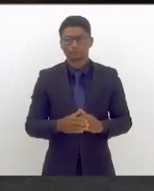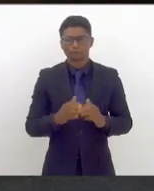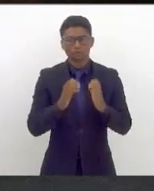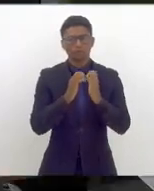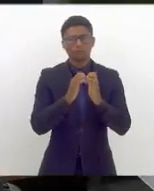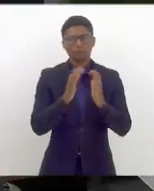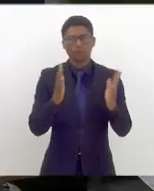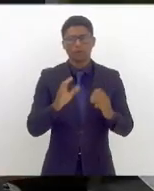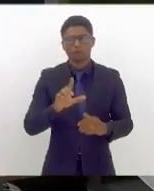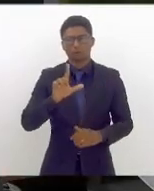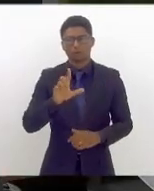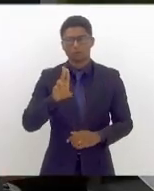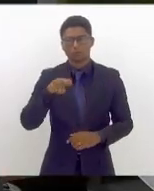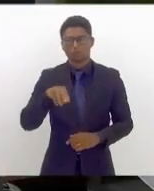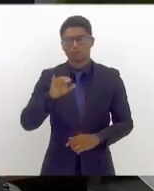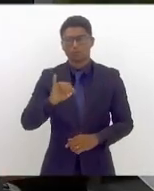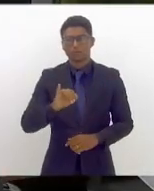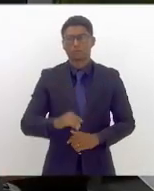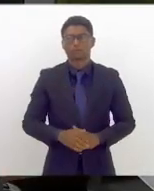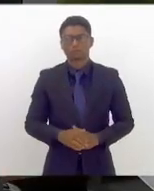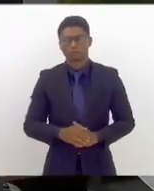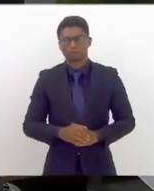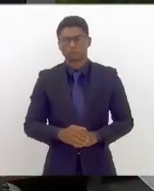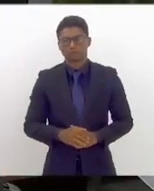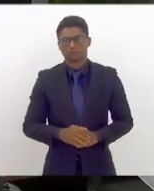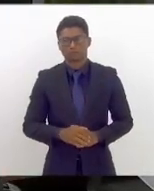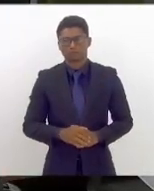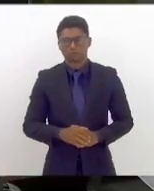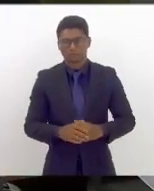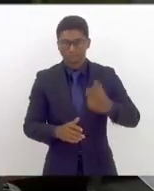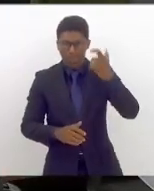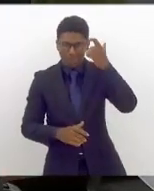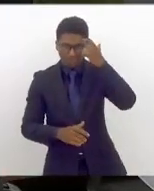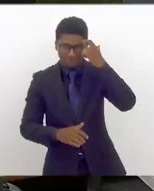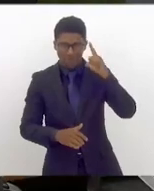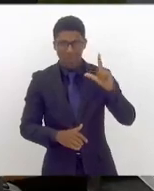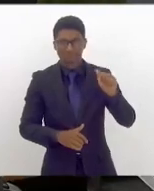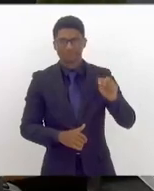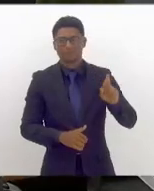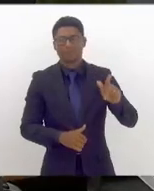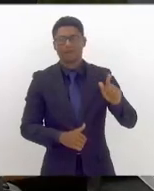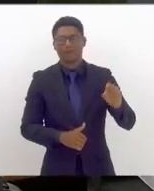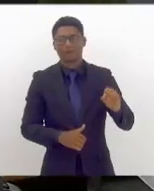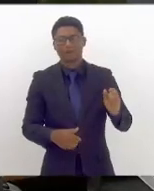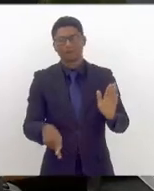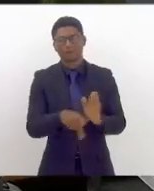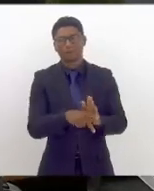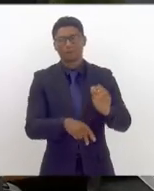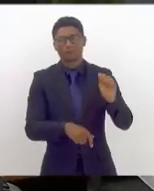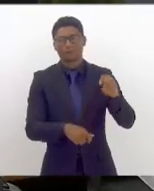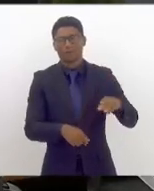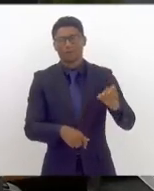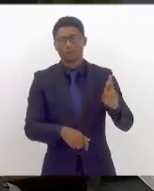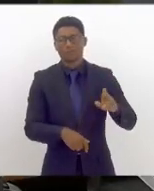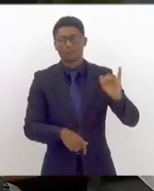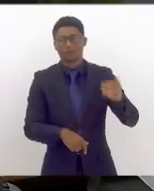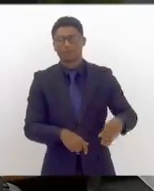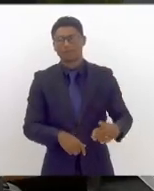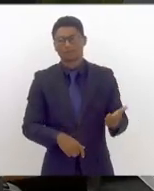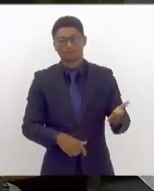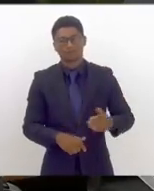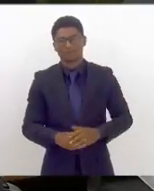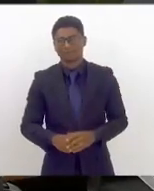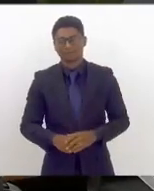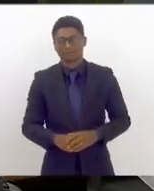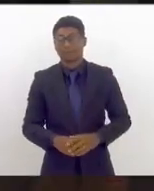homem pensou que era o Largo do Amorim Ok vamos colher os